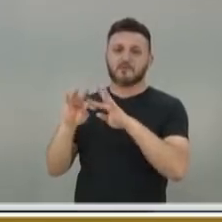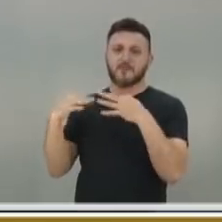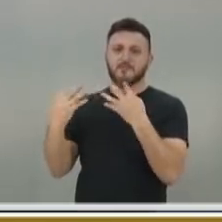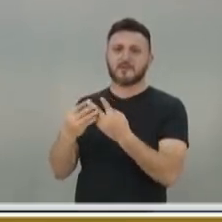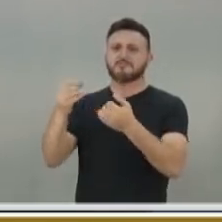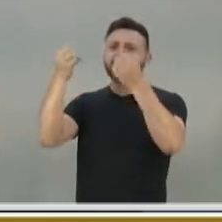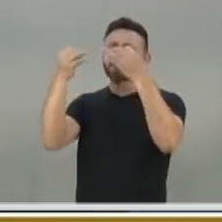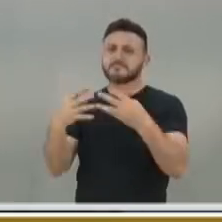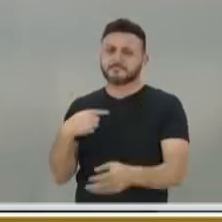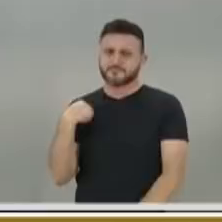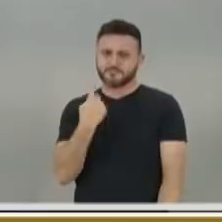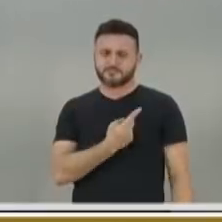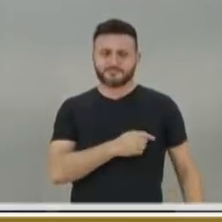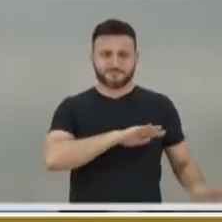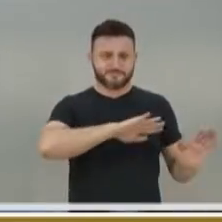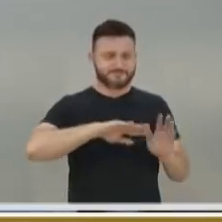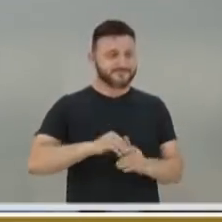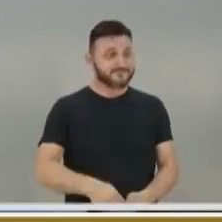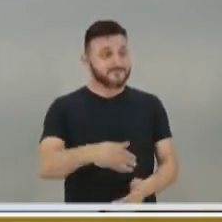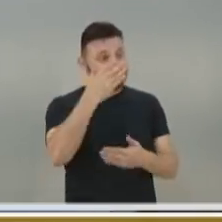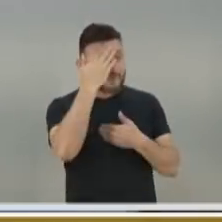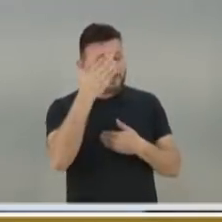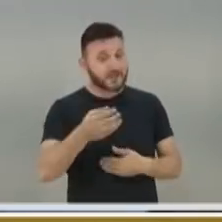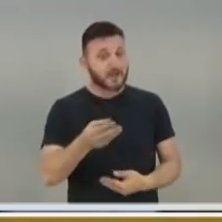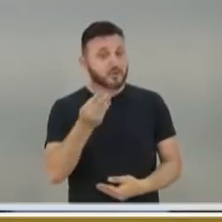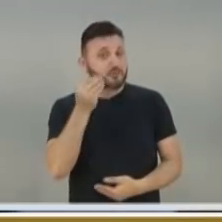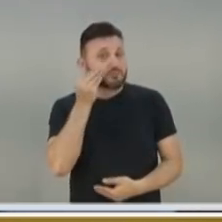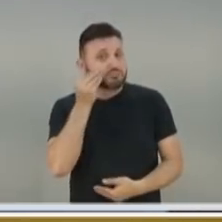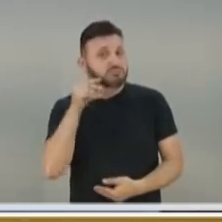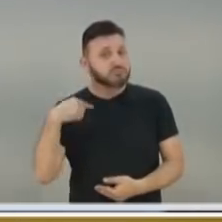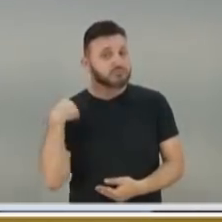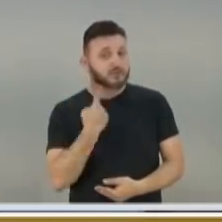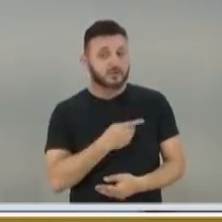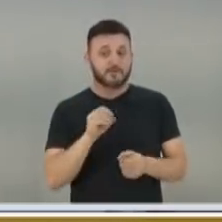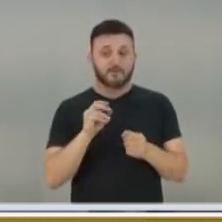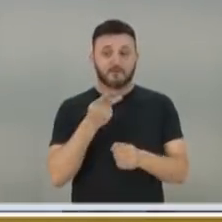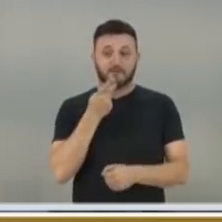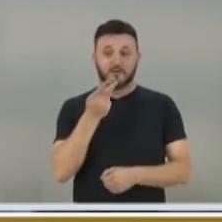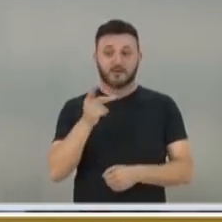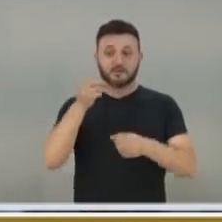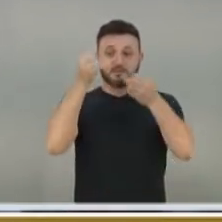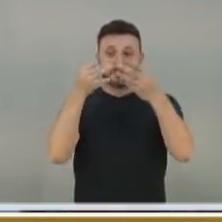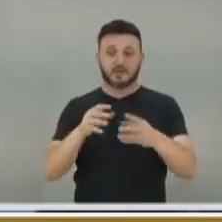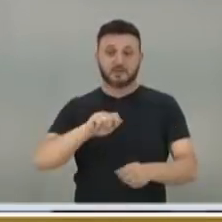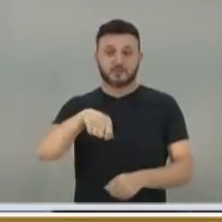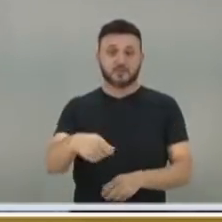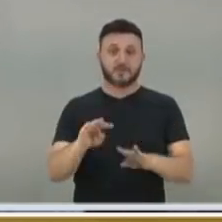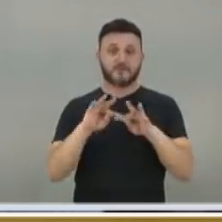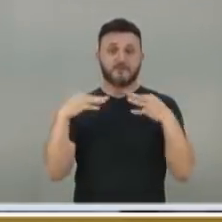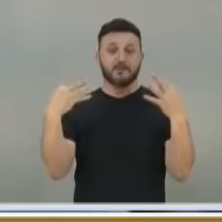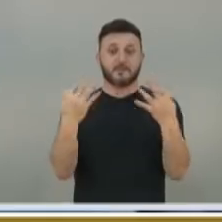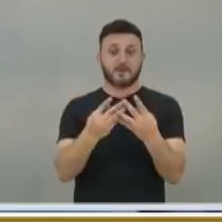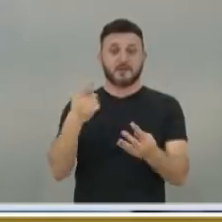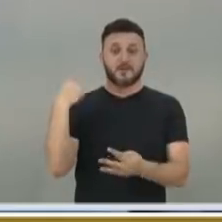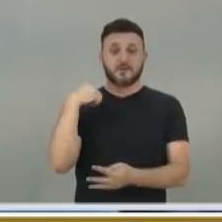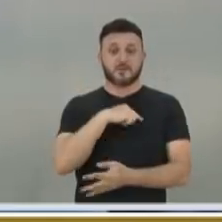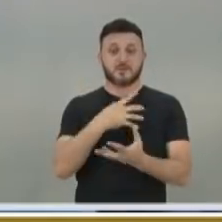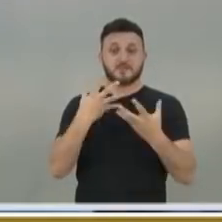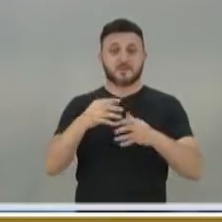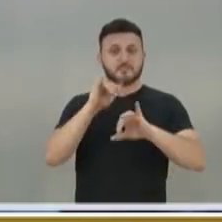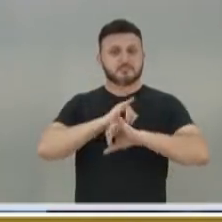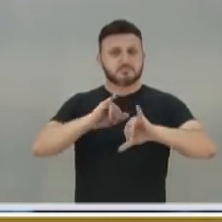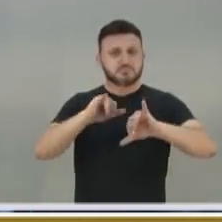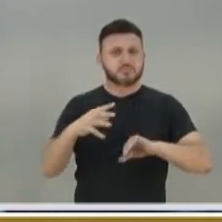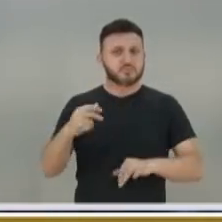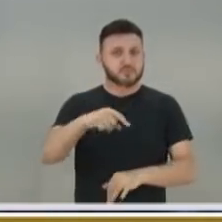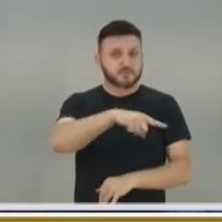família. Obrigada pela oportunidade de falarmos da família. E a gente quer dizer para todo mundo que está